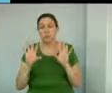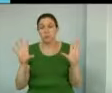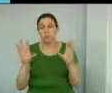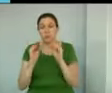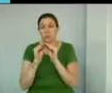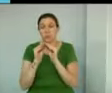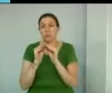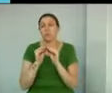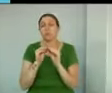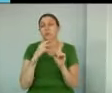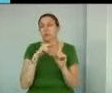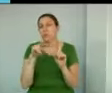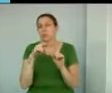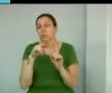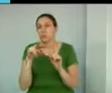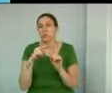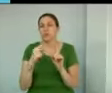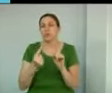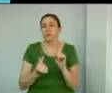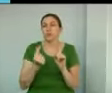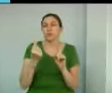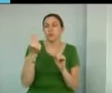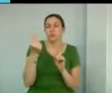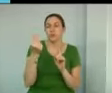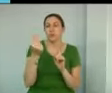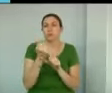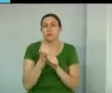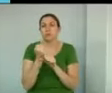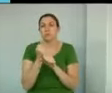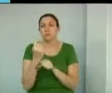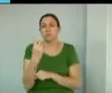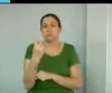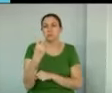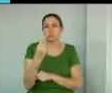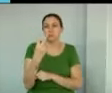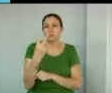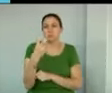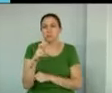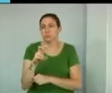a projeção, os valores então, projetados aí para 2025.